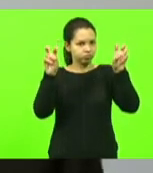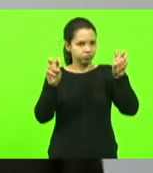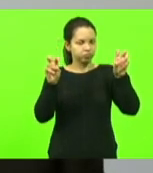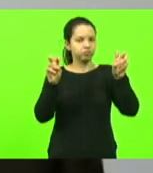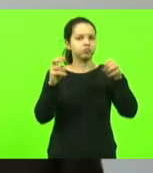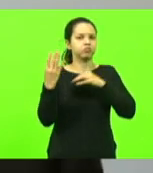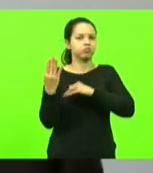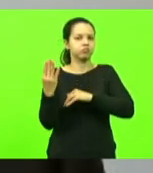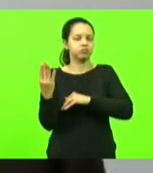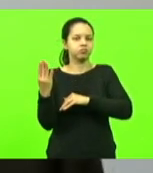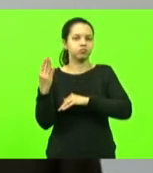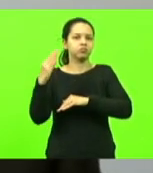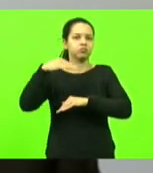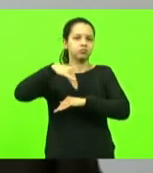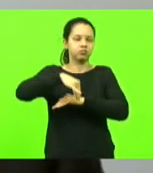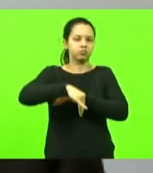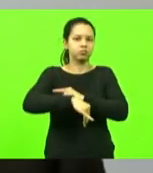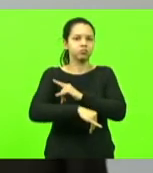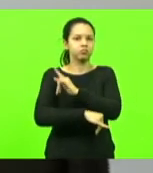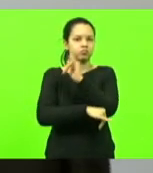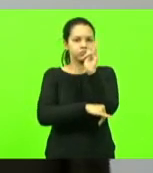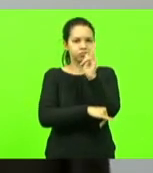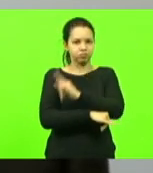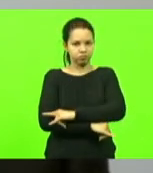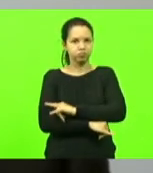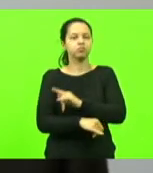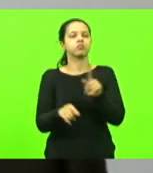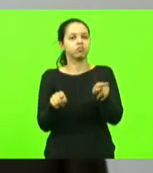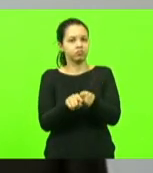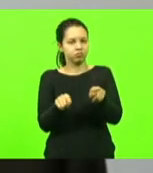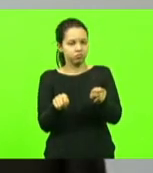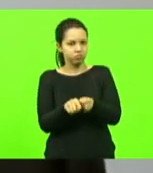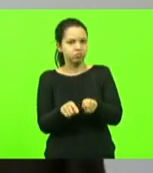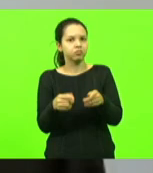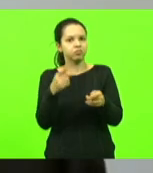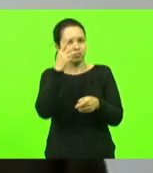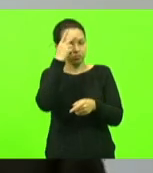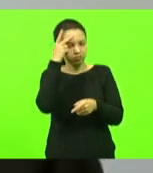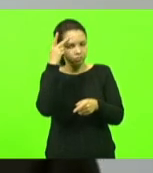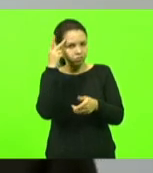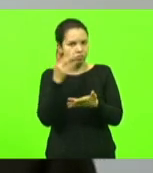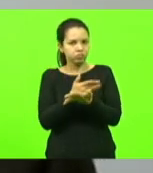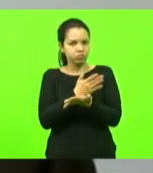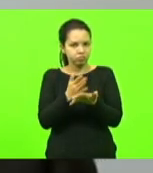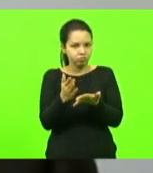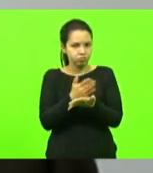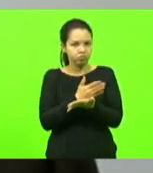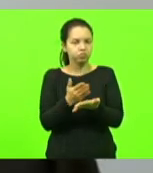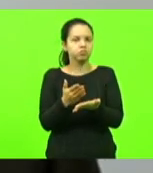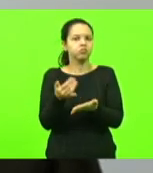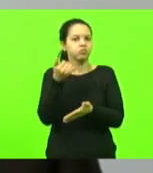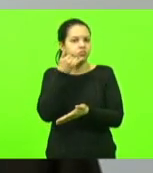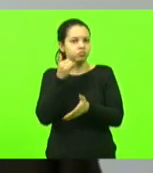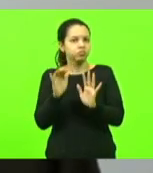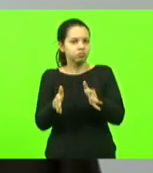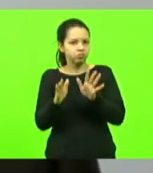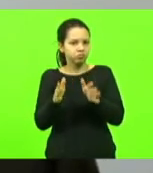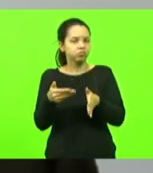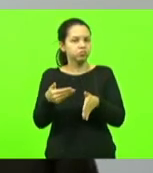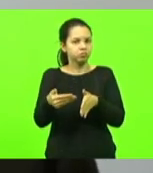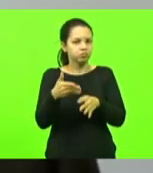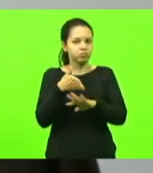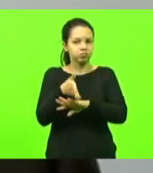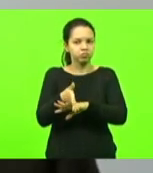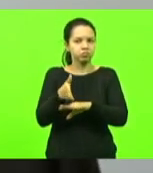Muitas pessoas entraram em contato comigo, eu tenho agora um evento oficial na Câmara de Vereadores de Lages, que eu vou estar